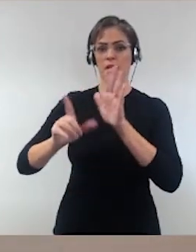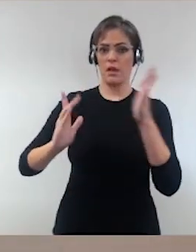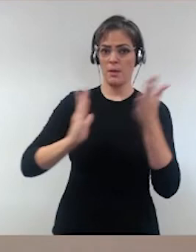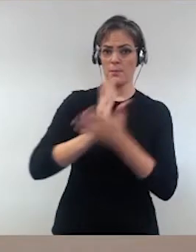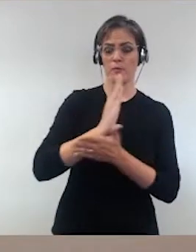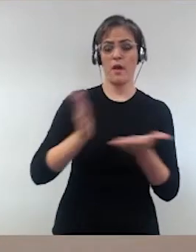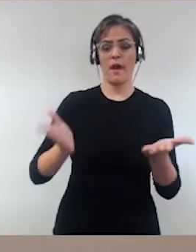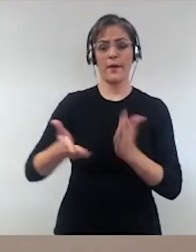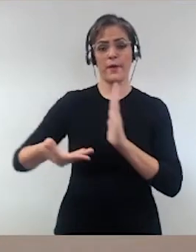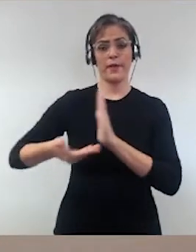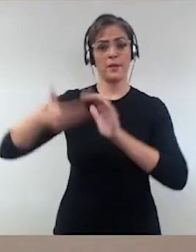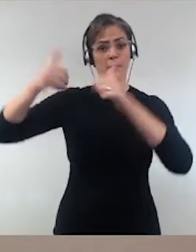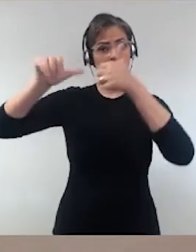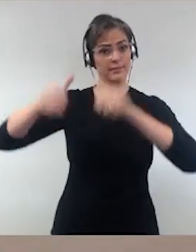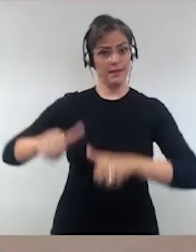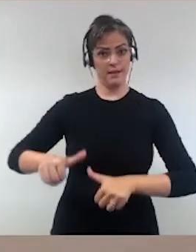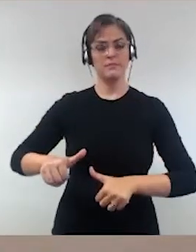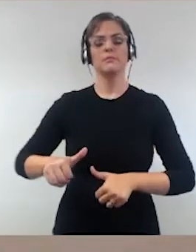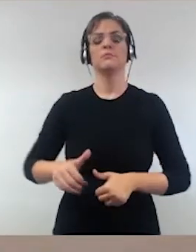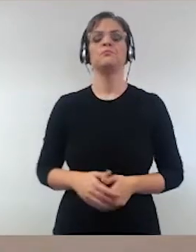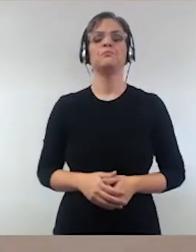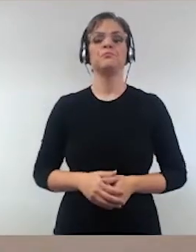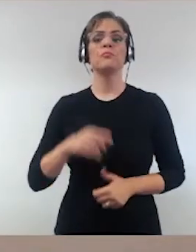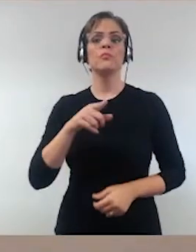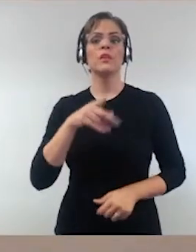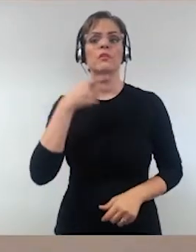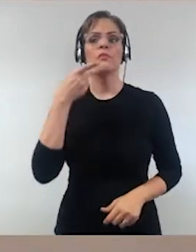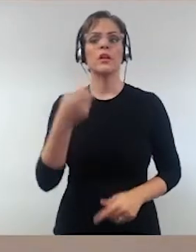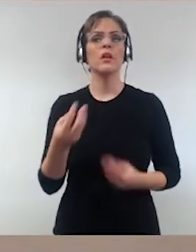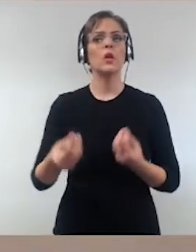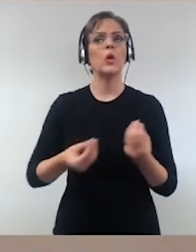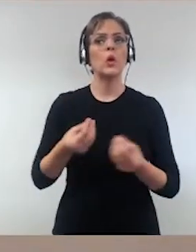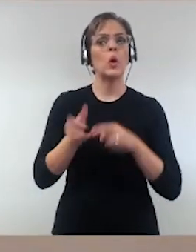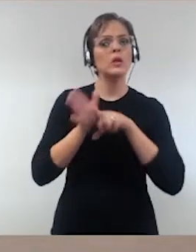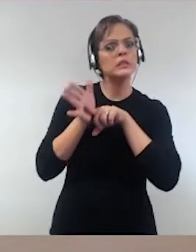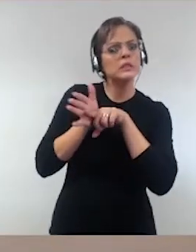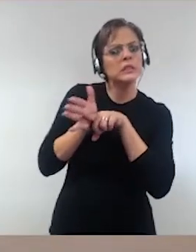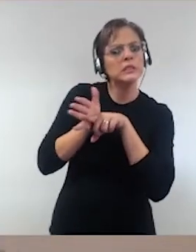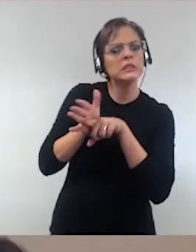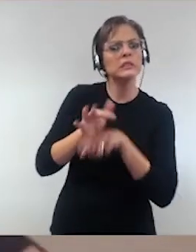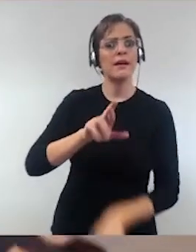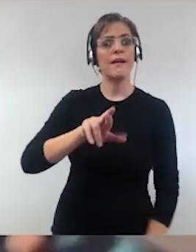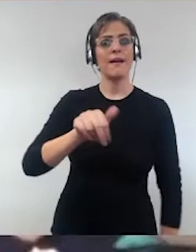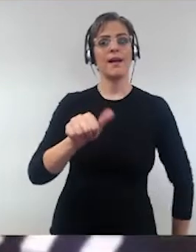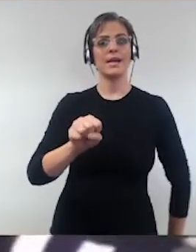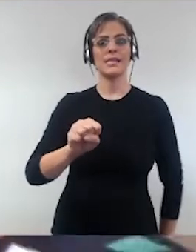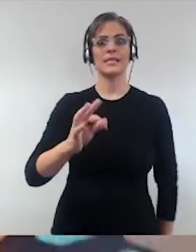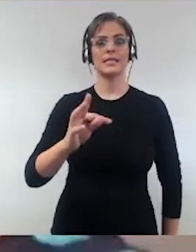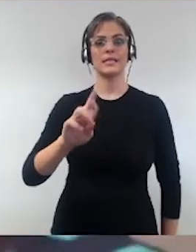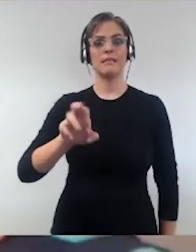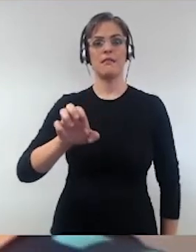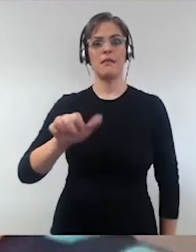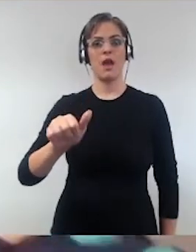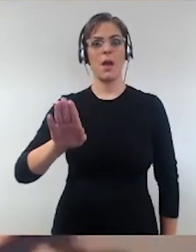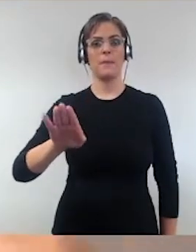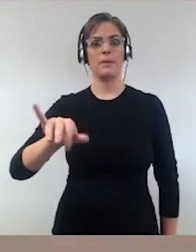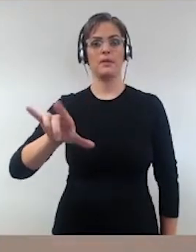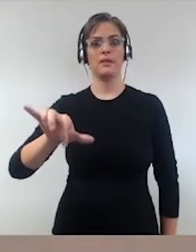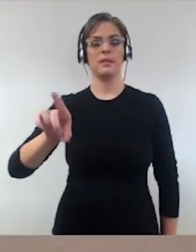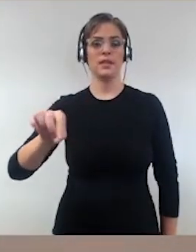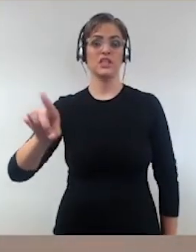Câmara, sobre a questão que você colocou relacionada à rastreabilidade dos dados. Essa rastreabilidade, ela está no artigo 10º,